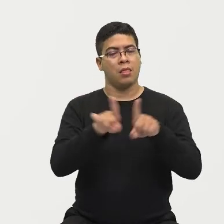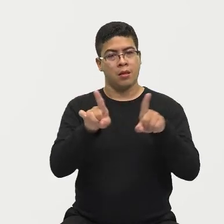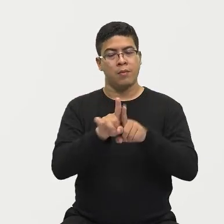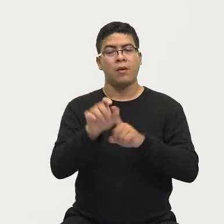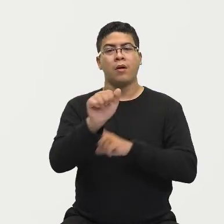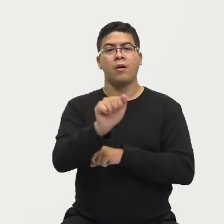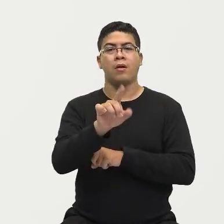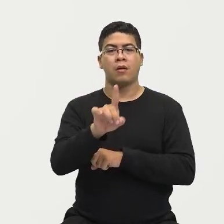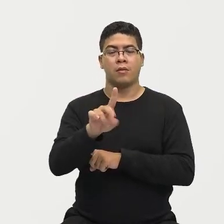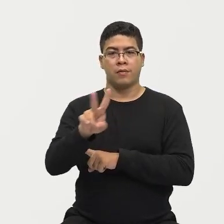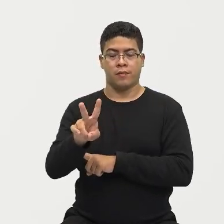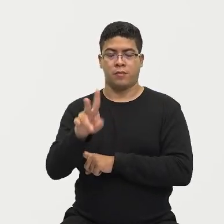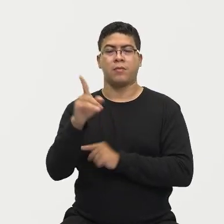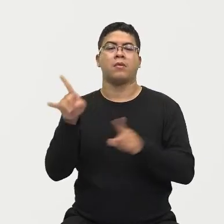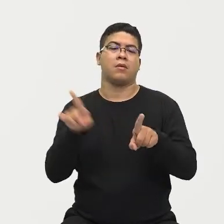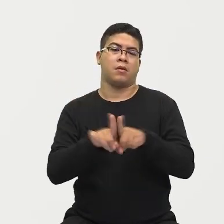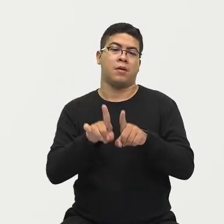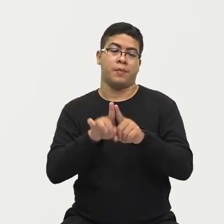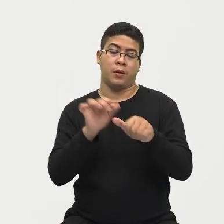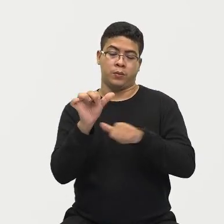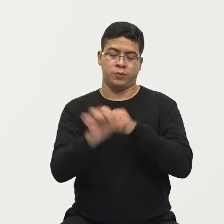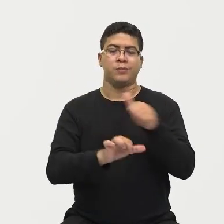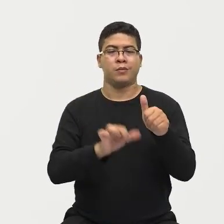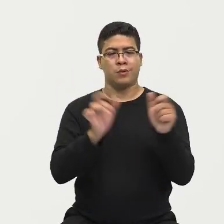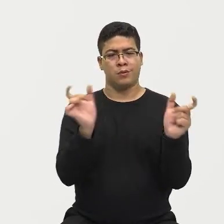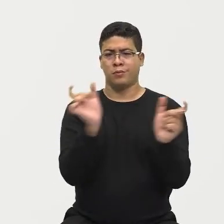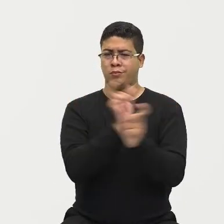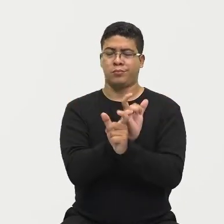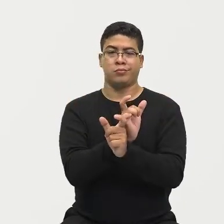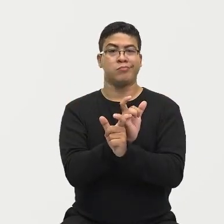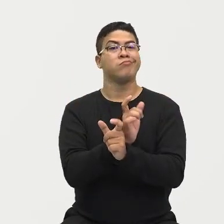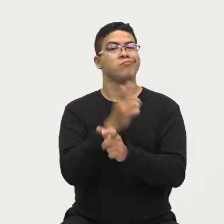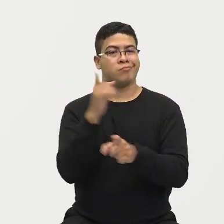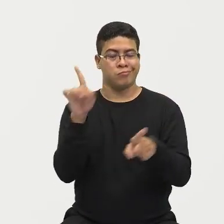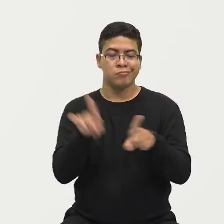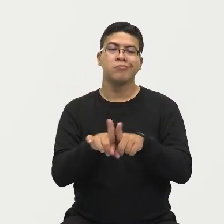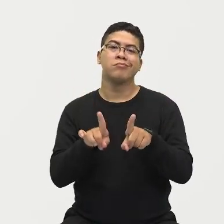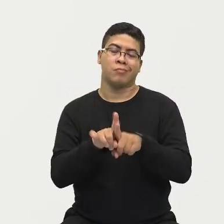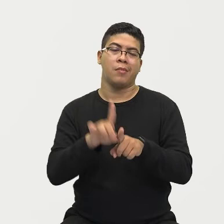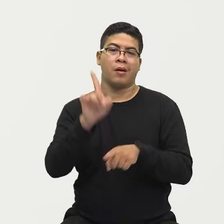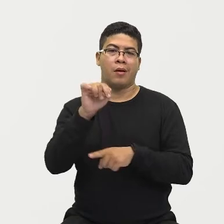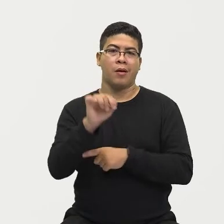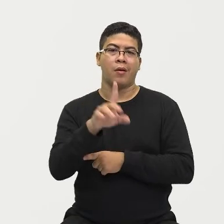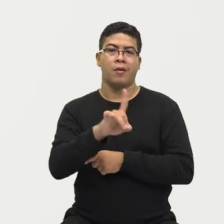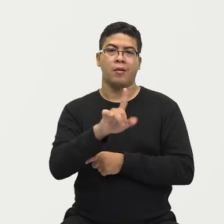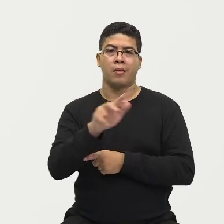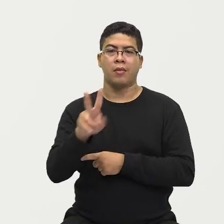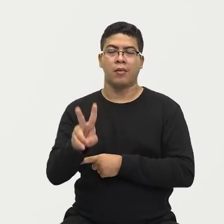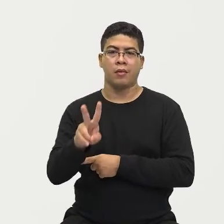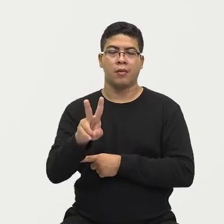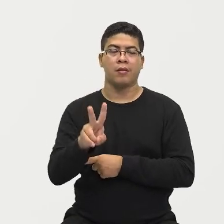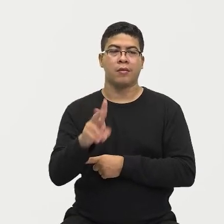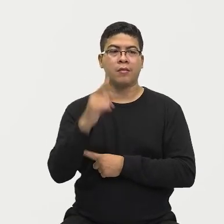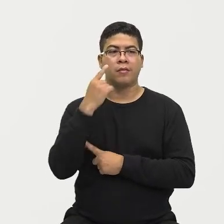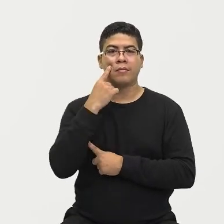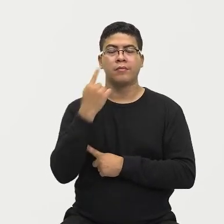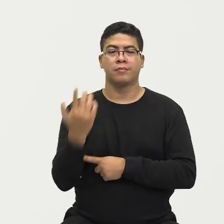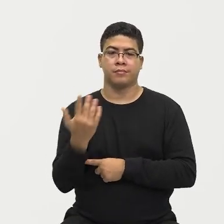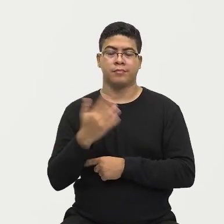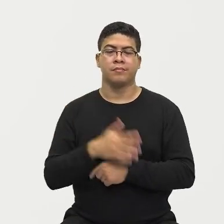porque ele está modificando também o verbo. Seria também um advérbio de intensidade, assim como